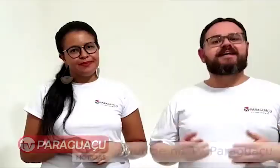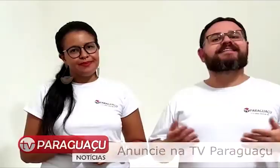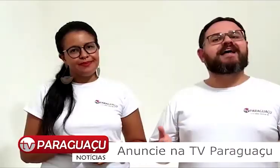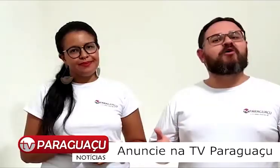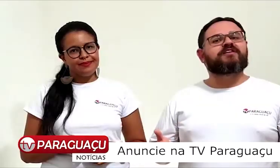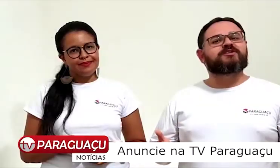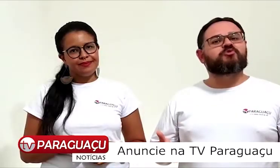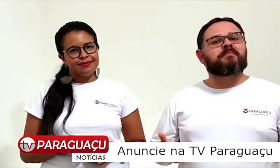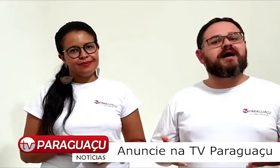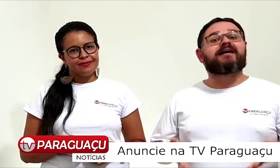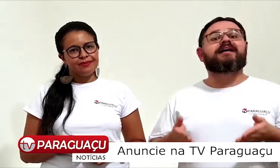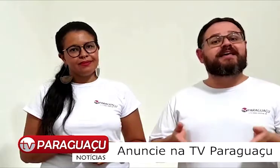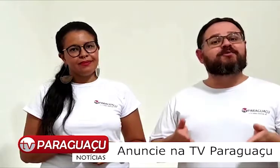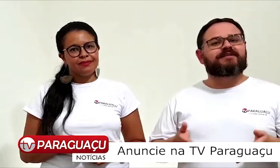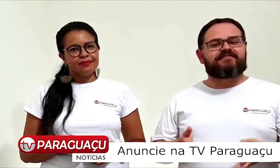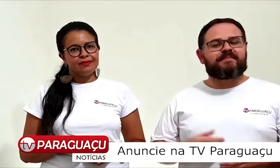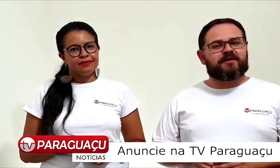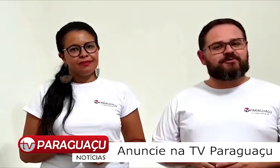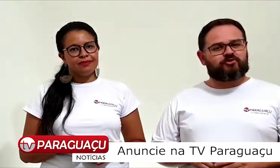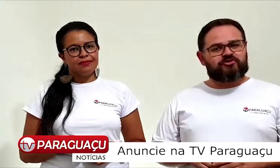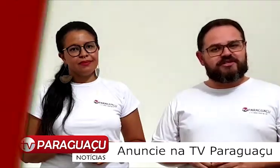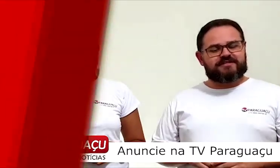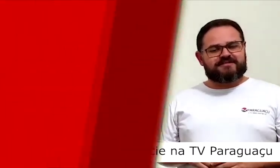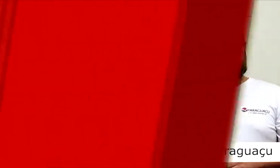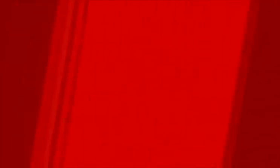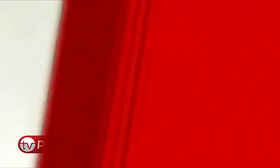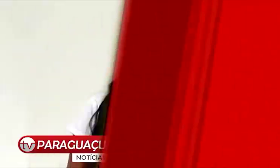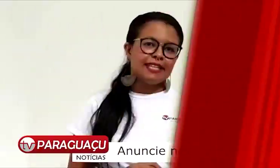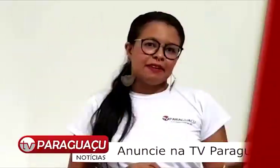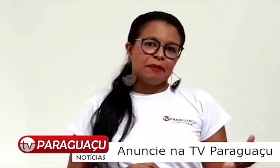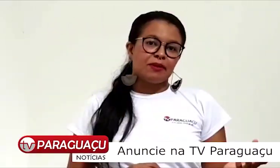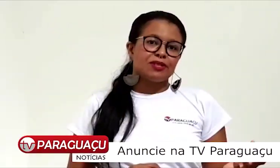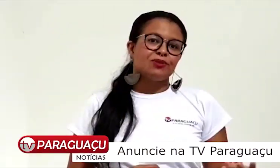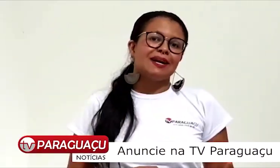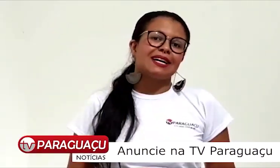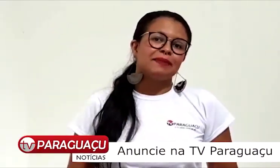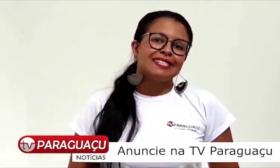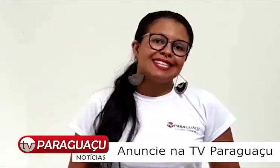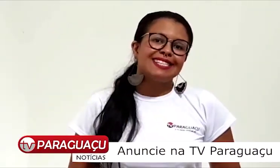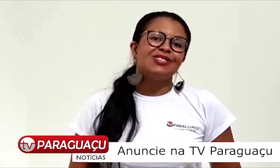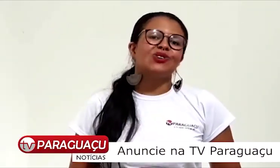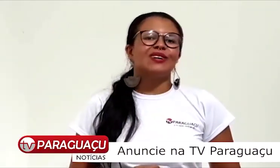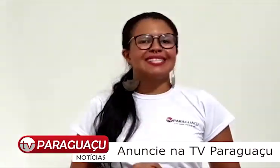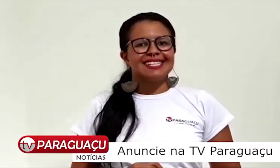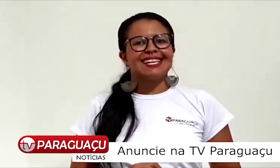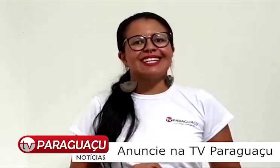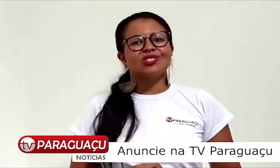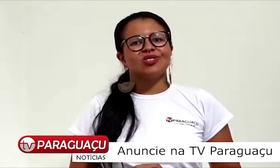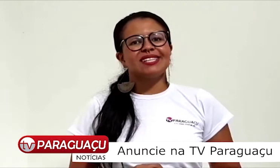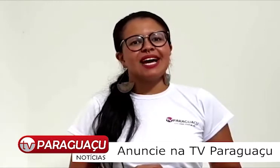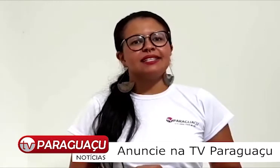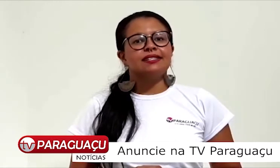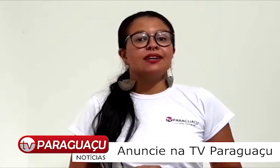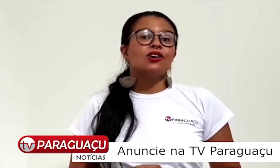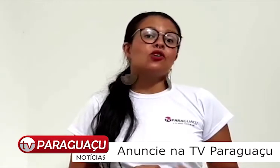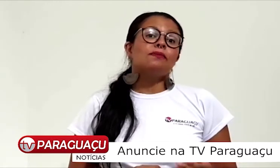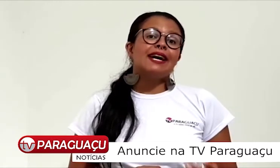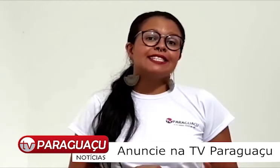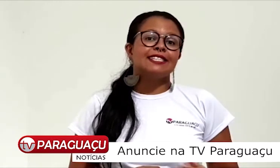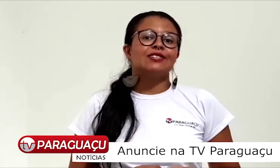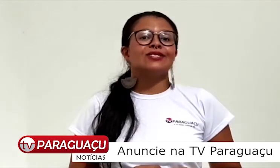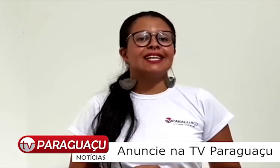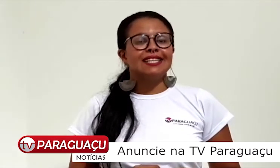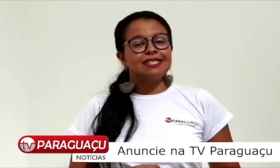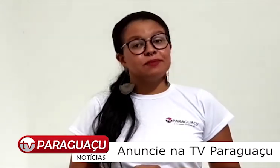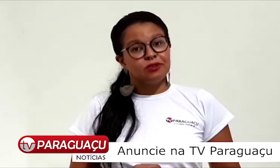Que tal ver a sua marca aqui no TV Paraguas Notícias? E a TV Paraguas Marca presença em todas as redes sociais com